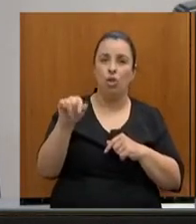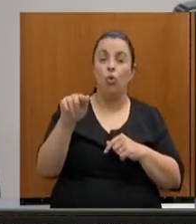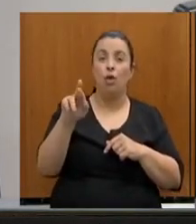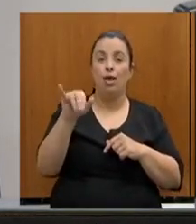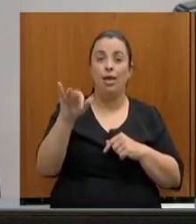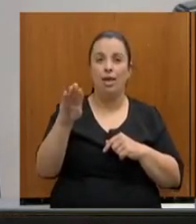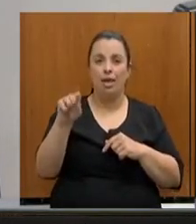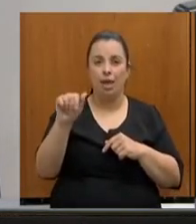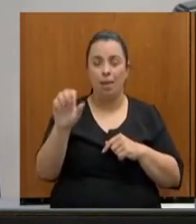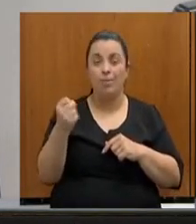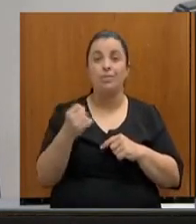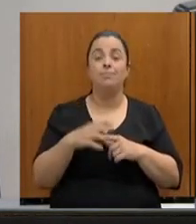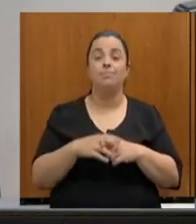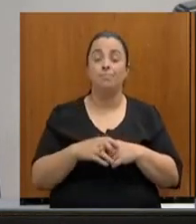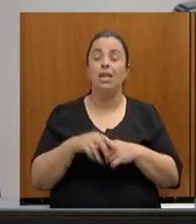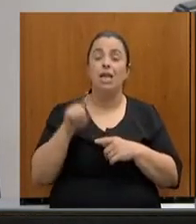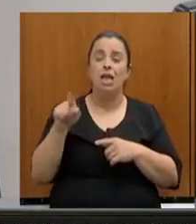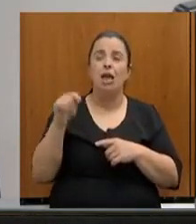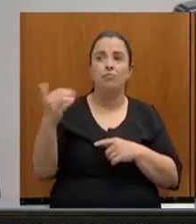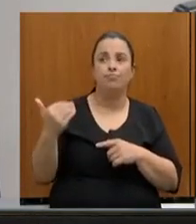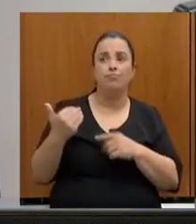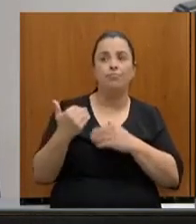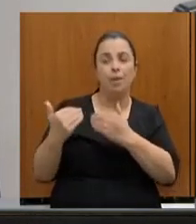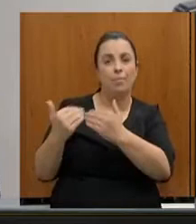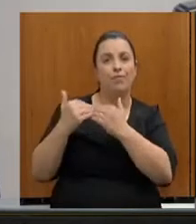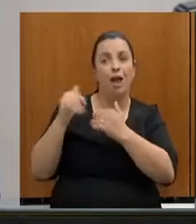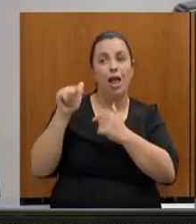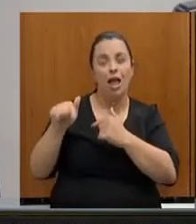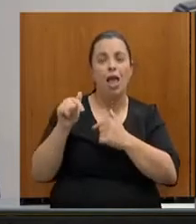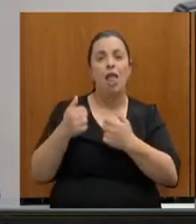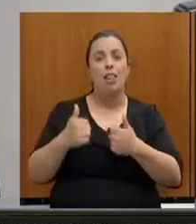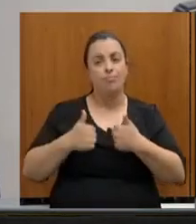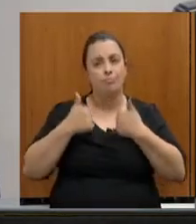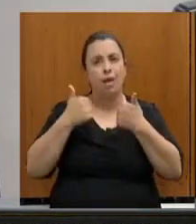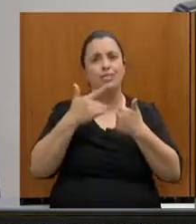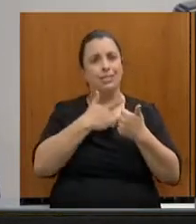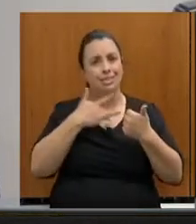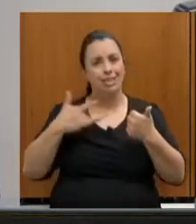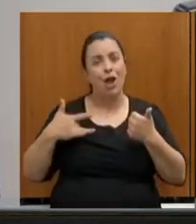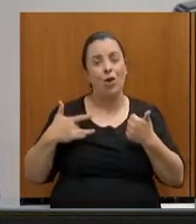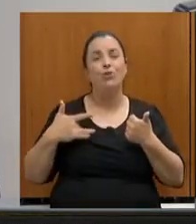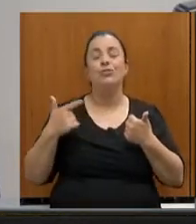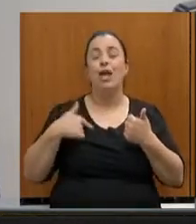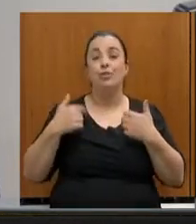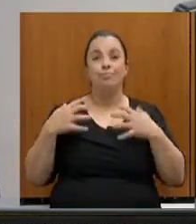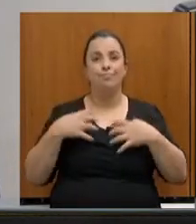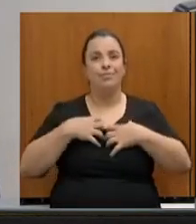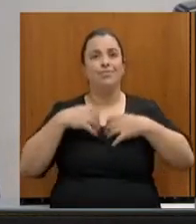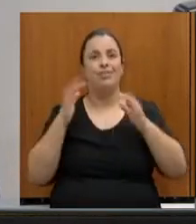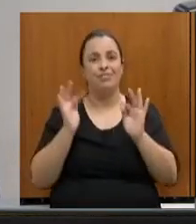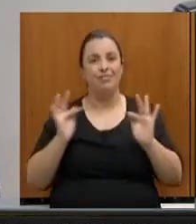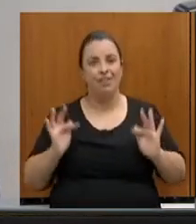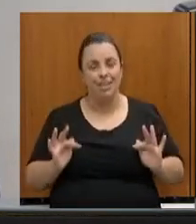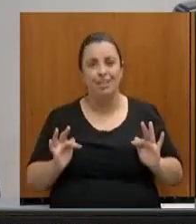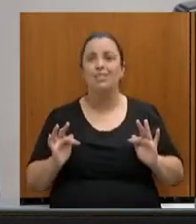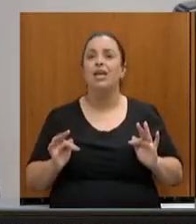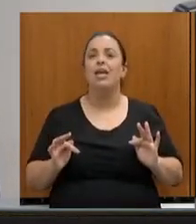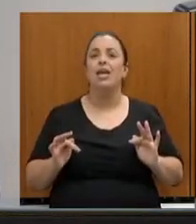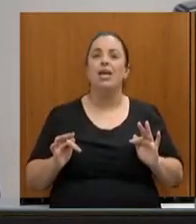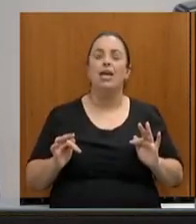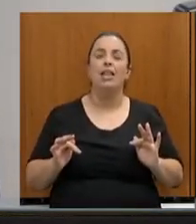quando tivermos a notícias da sua recuperação fica aqui a consideração desse Deputado desta